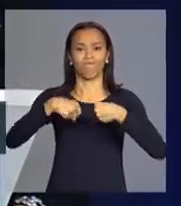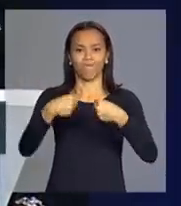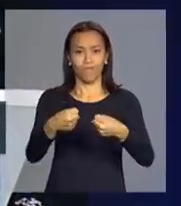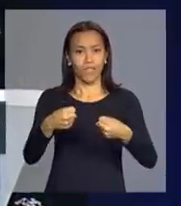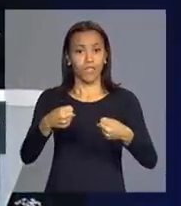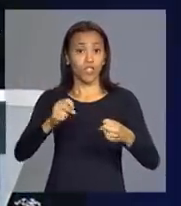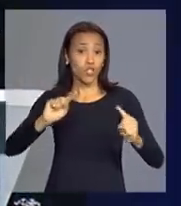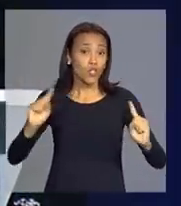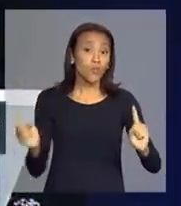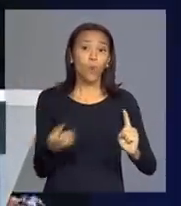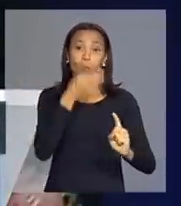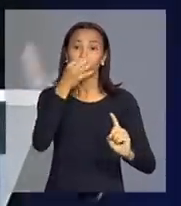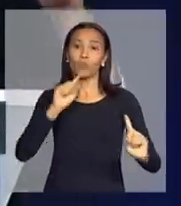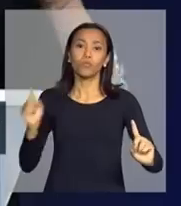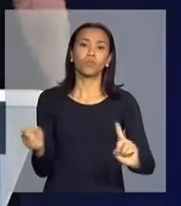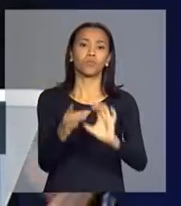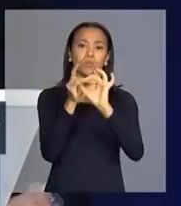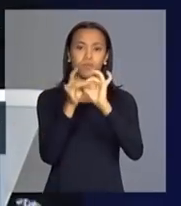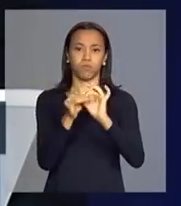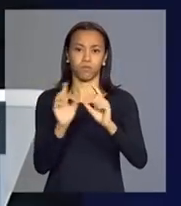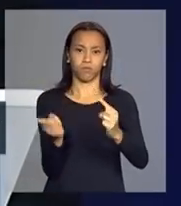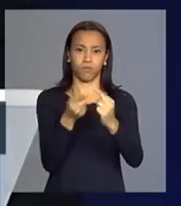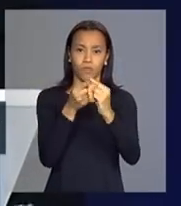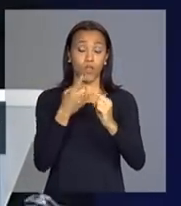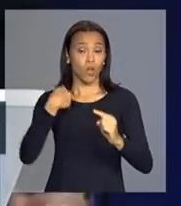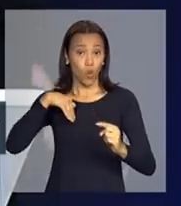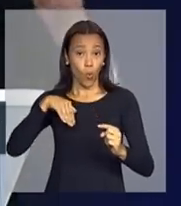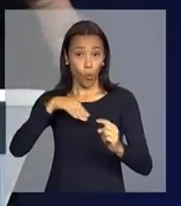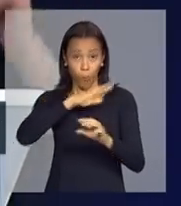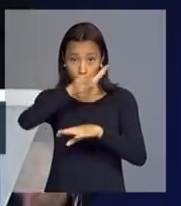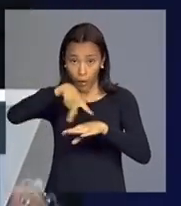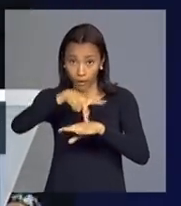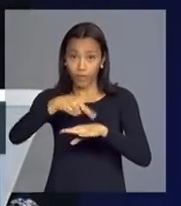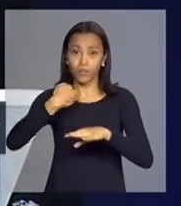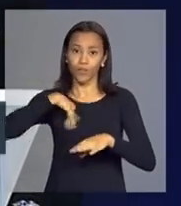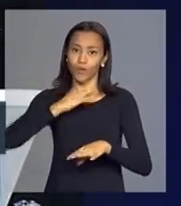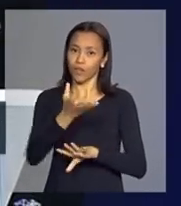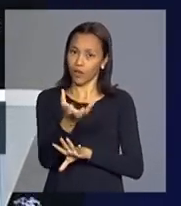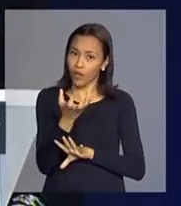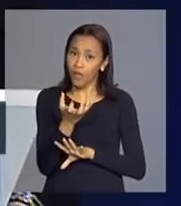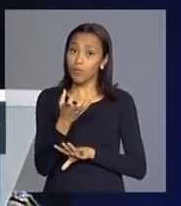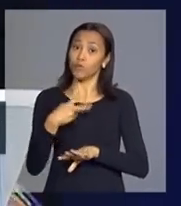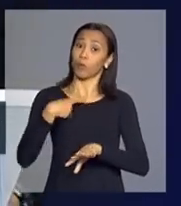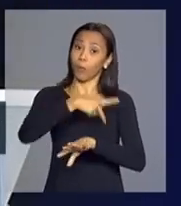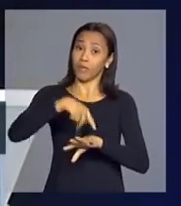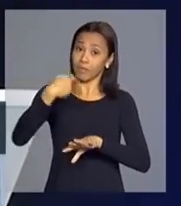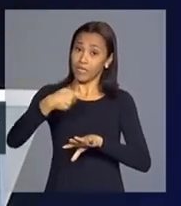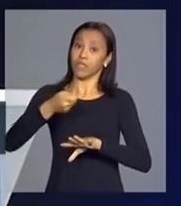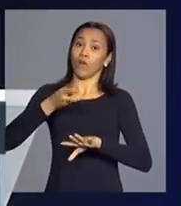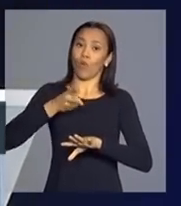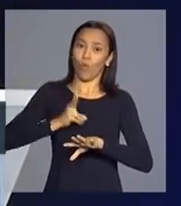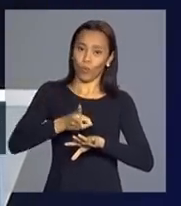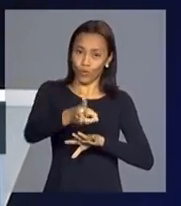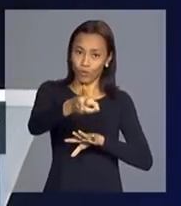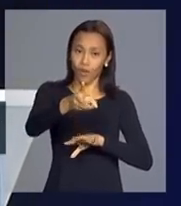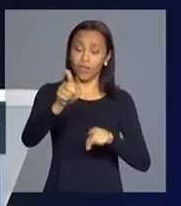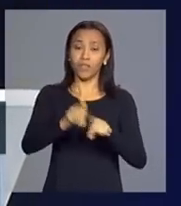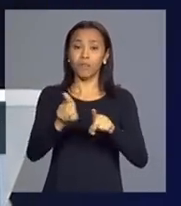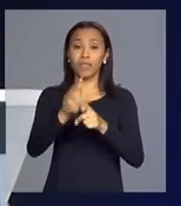são essenciais. O país que queremos, o país que temos de construir e seus